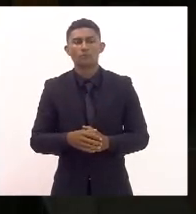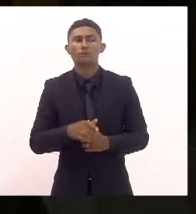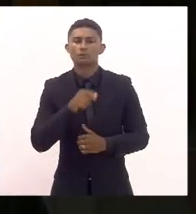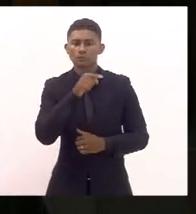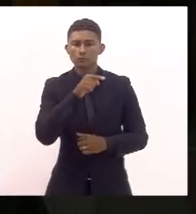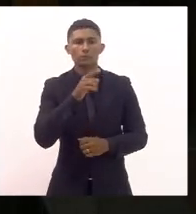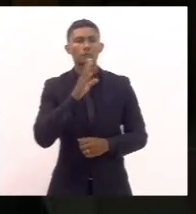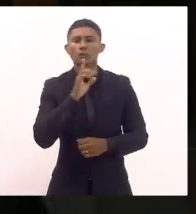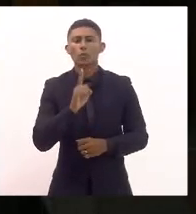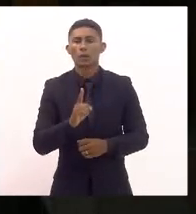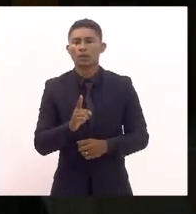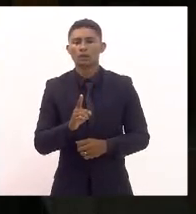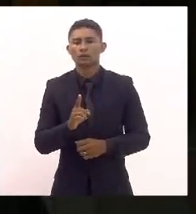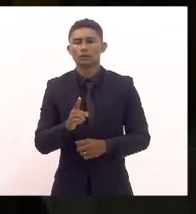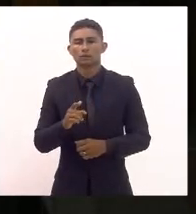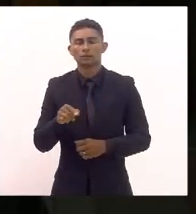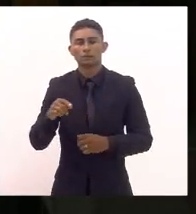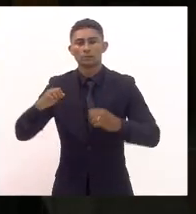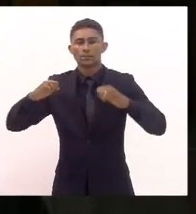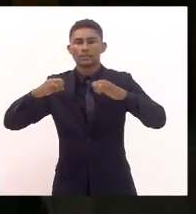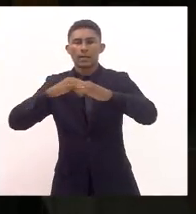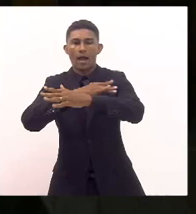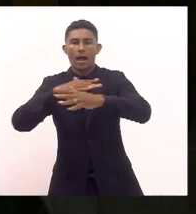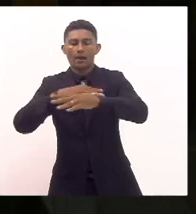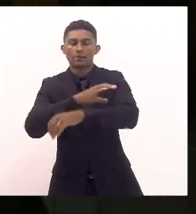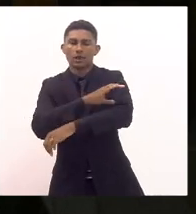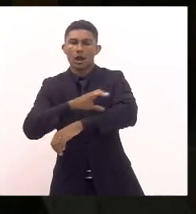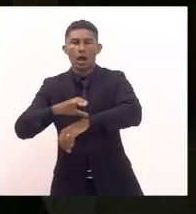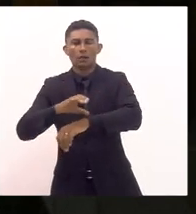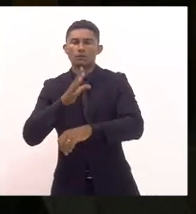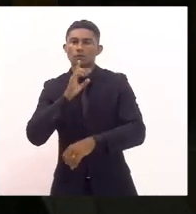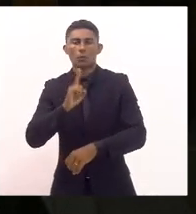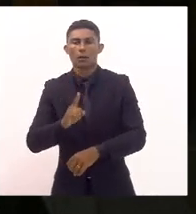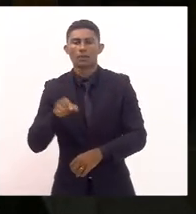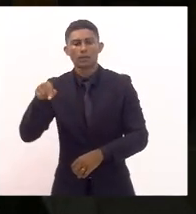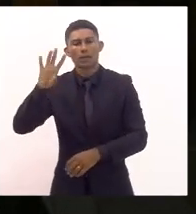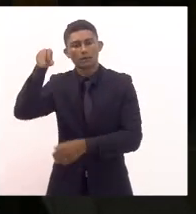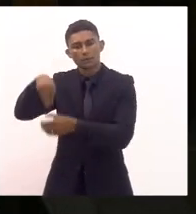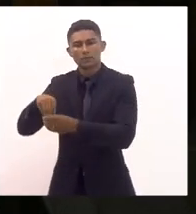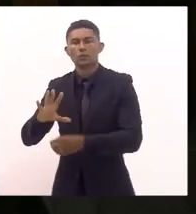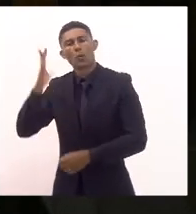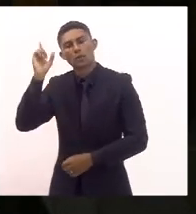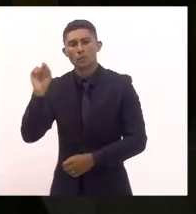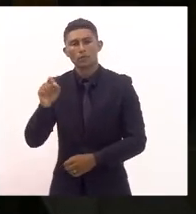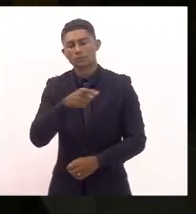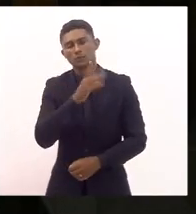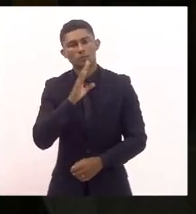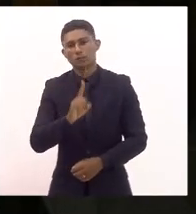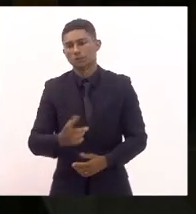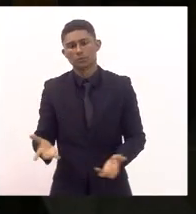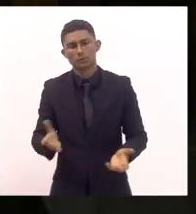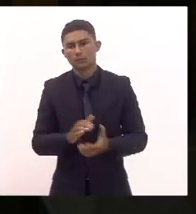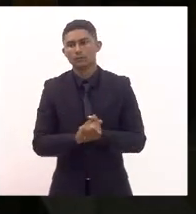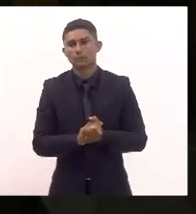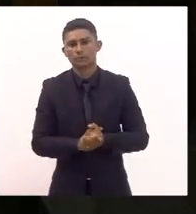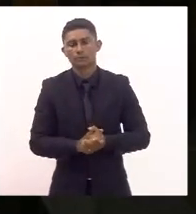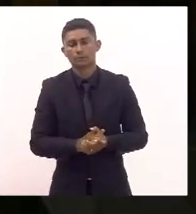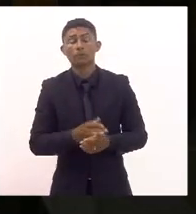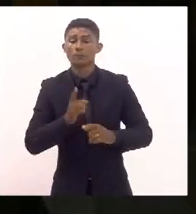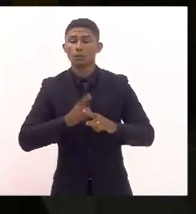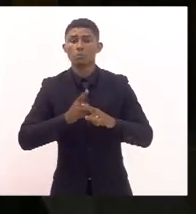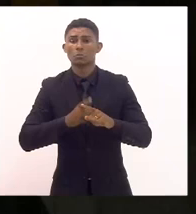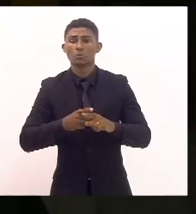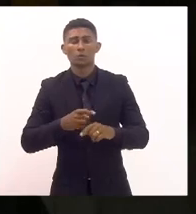desconhecimento sobre o que acontece na cidade de Campos Até porque eu não costumo